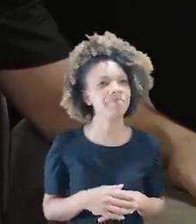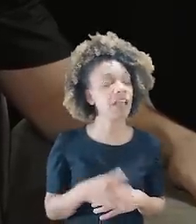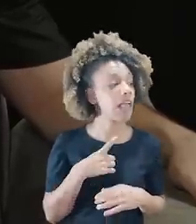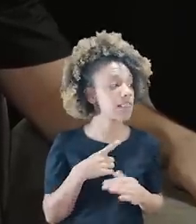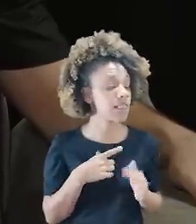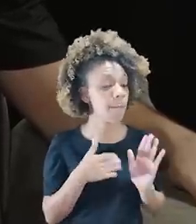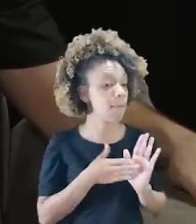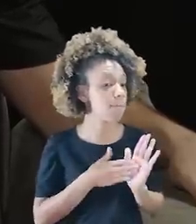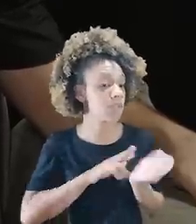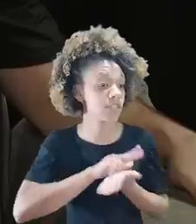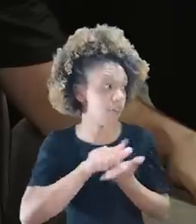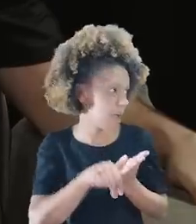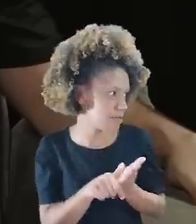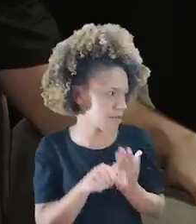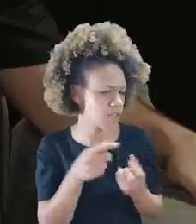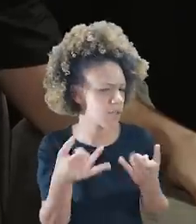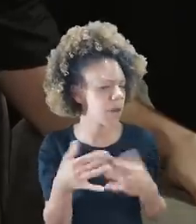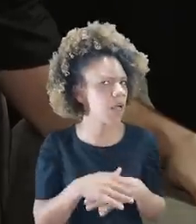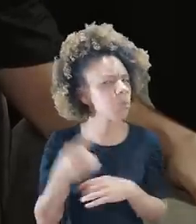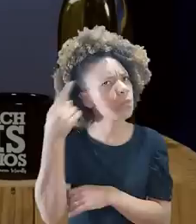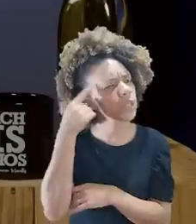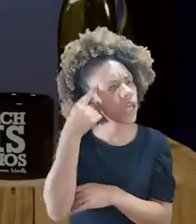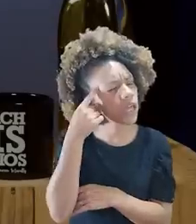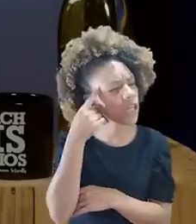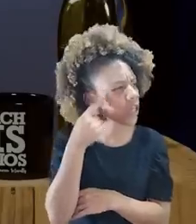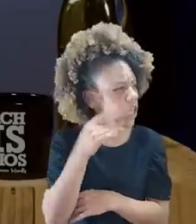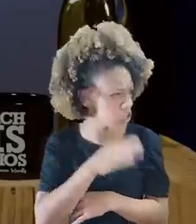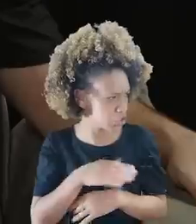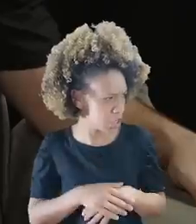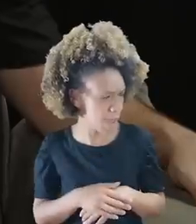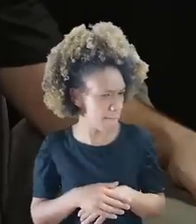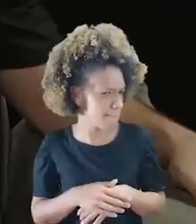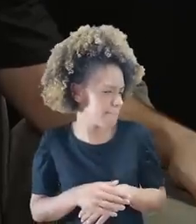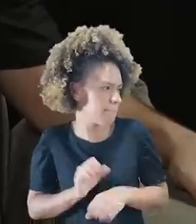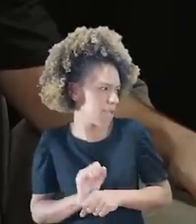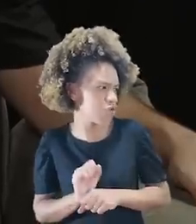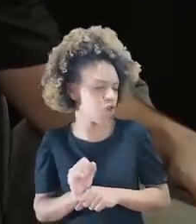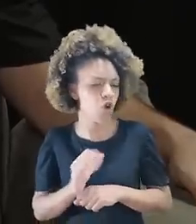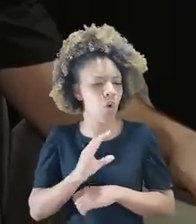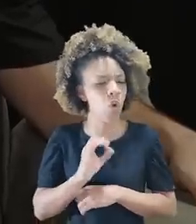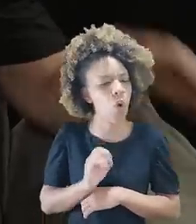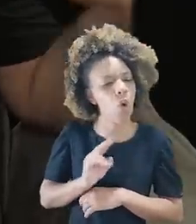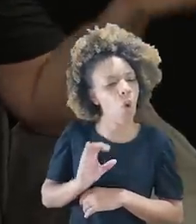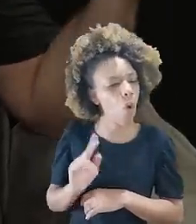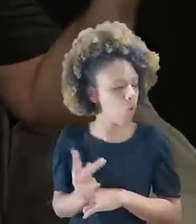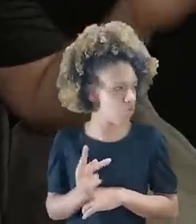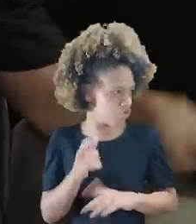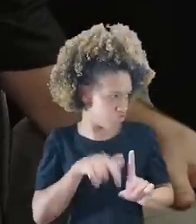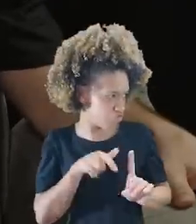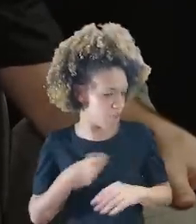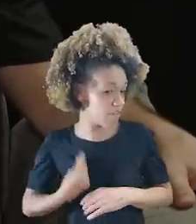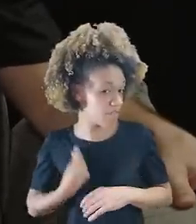viveu muito forte no passado porque assim eu convivo muita gente com diariamente eu convivo diariamente eu vou falar uma eu preciso